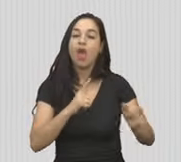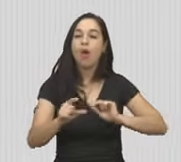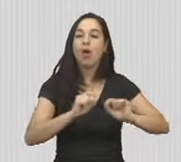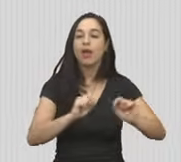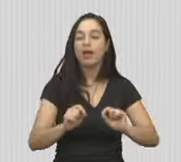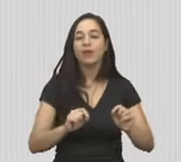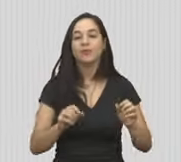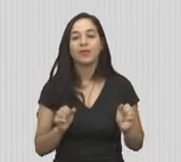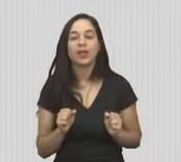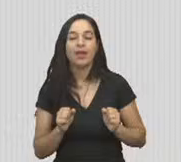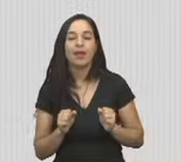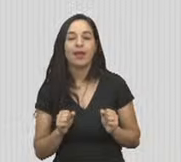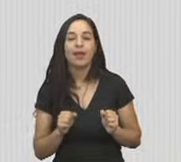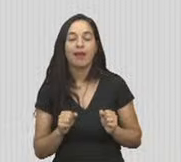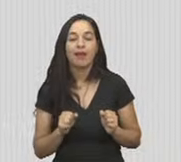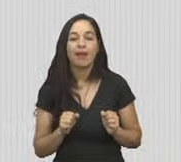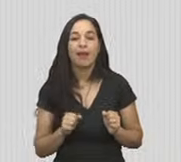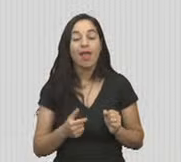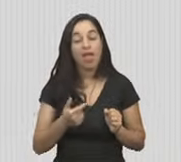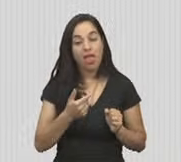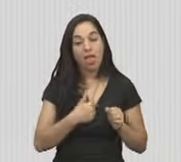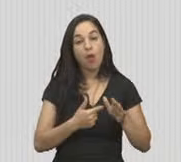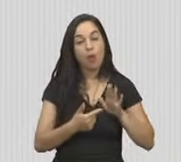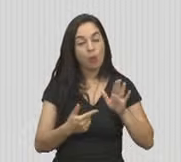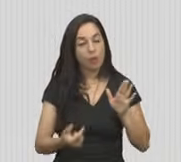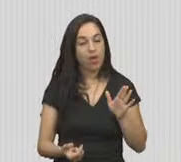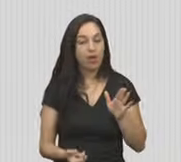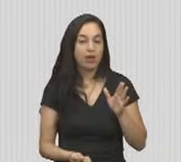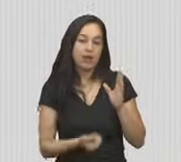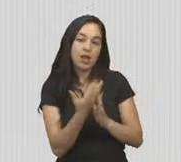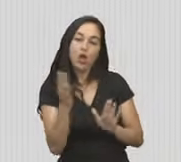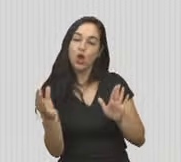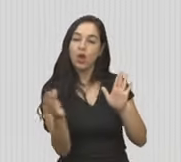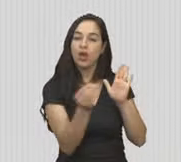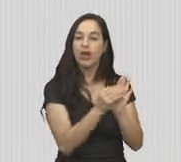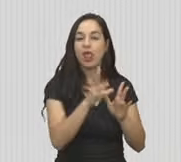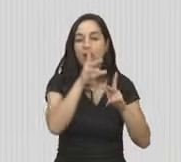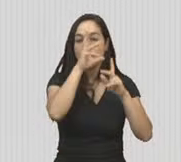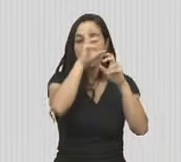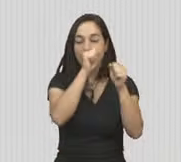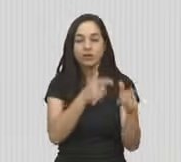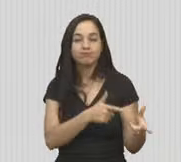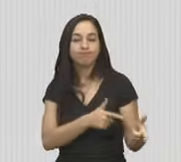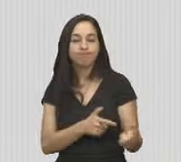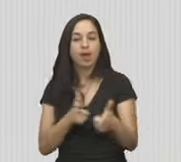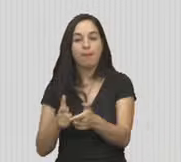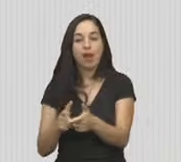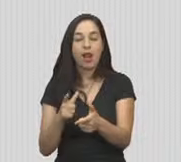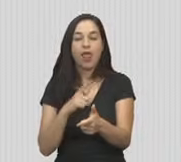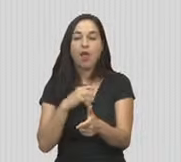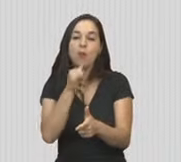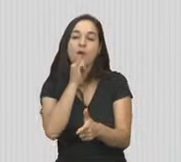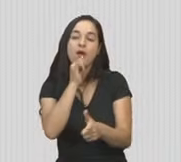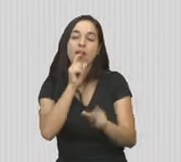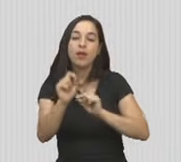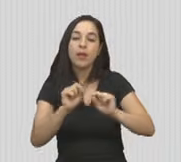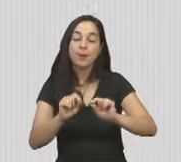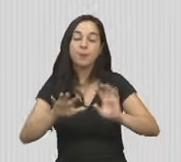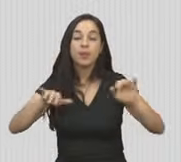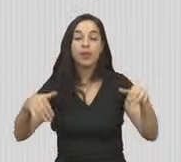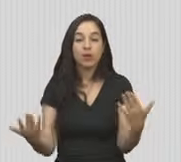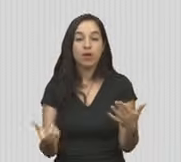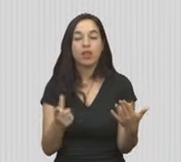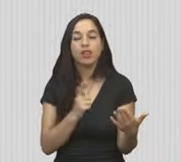dissuasão, que é o que eu apliquei nas Forças Armadas. O que é a dissuasão? A gente está tendo um exemplo disso aqui agora, quando a gente tem